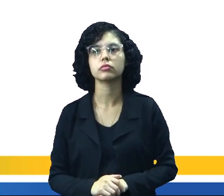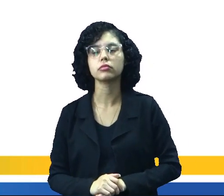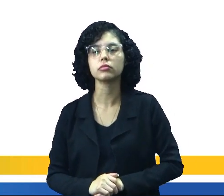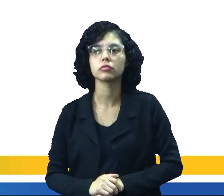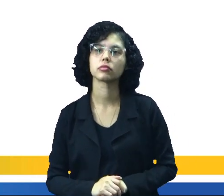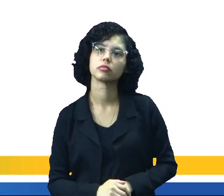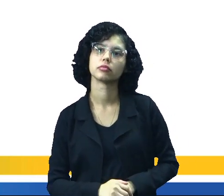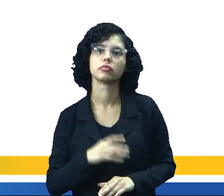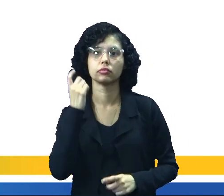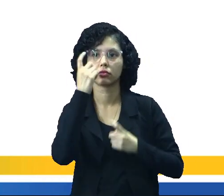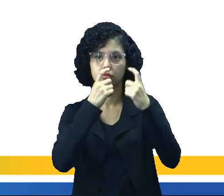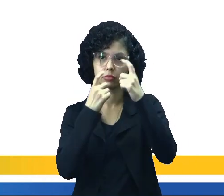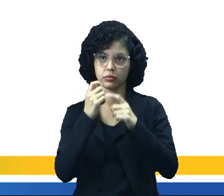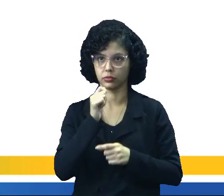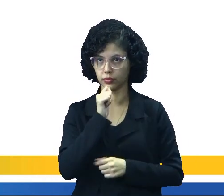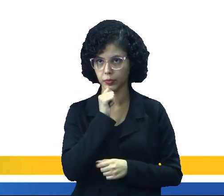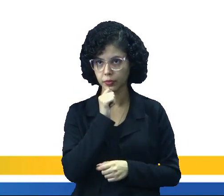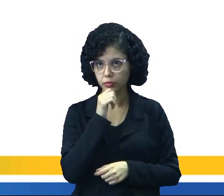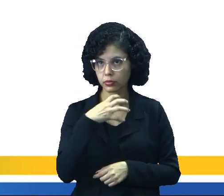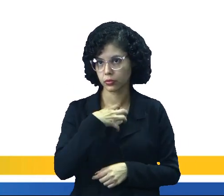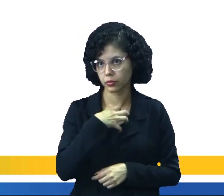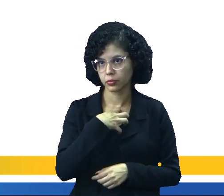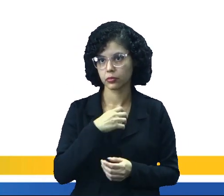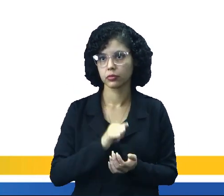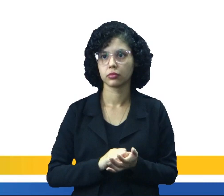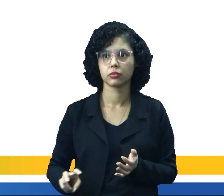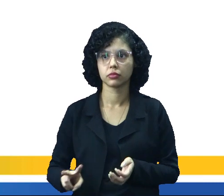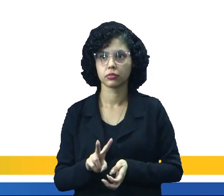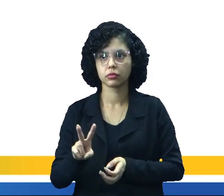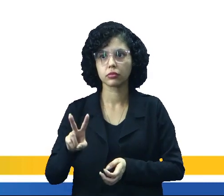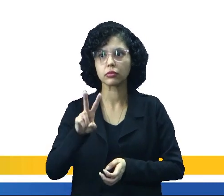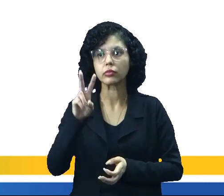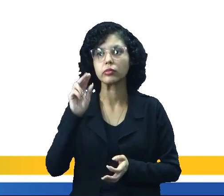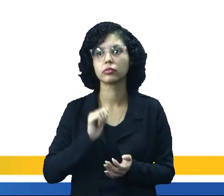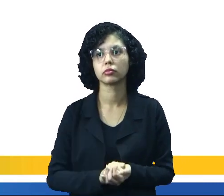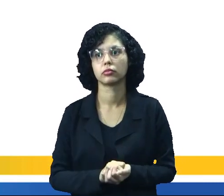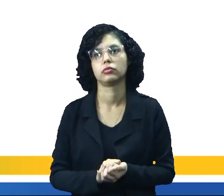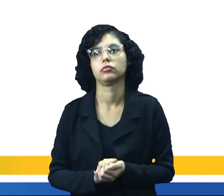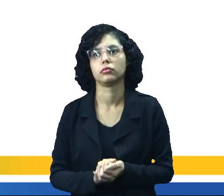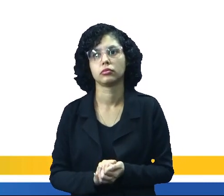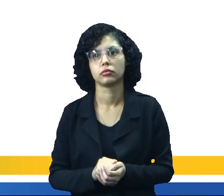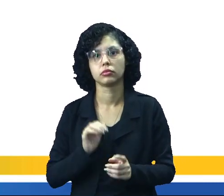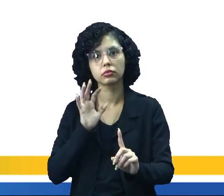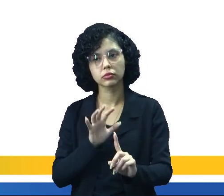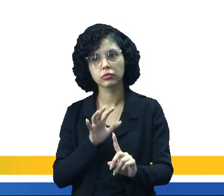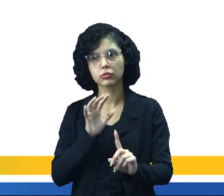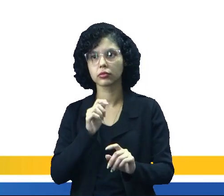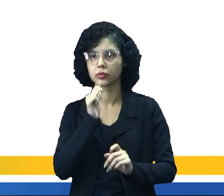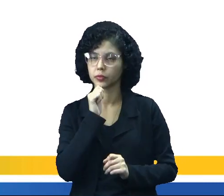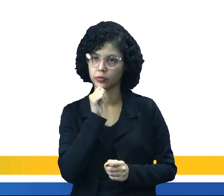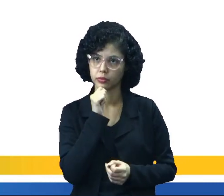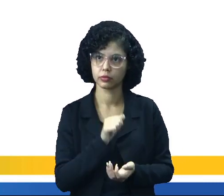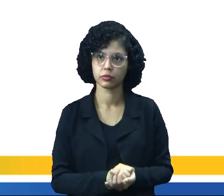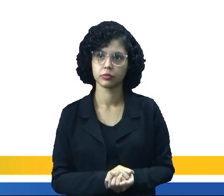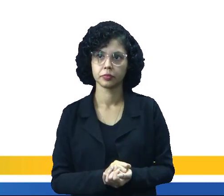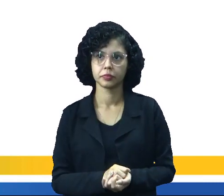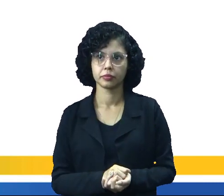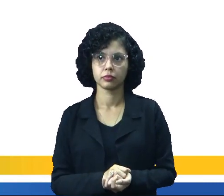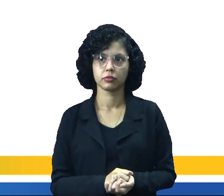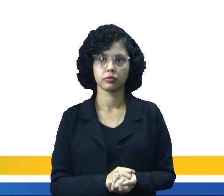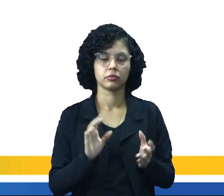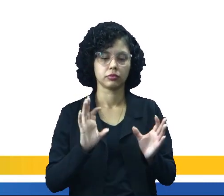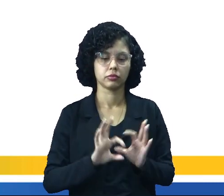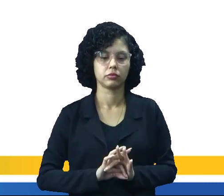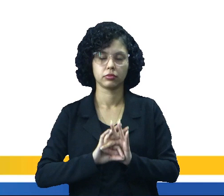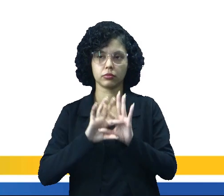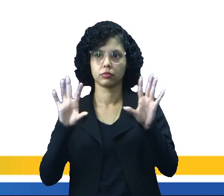ele tem um sentimentalismo, né? A valorização da intuição, né? É intuitivo e a